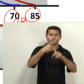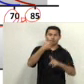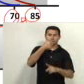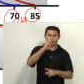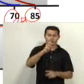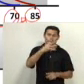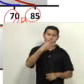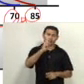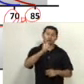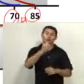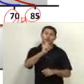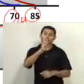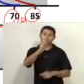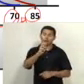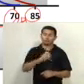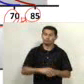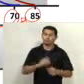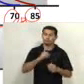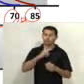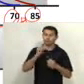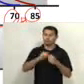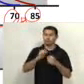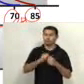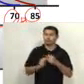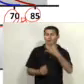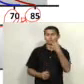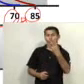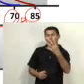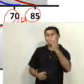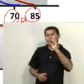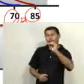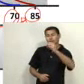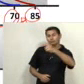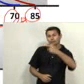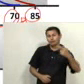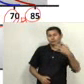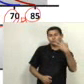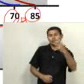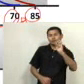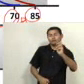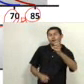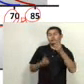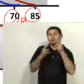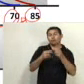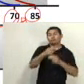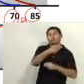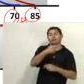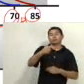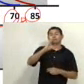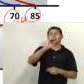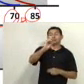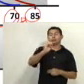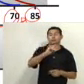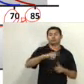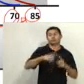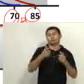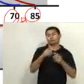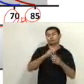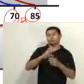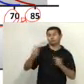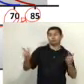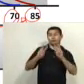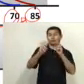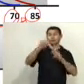portanto 85. E aqui, né, 40 menos 45 daria menos 0. Mas como não tem